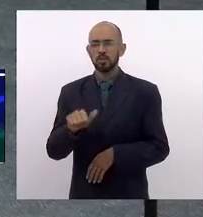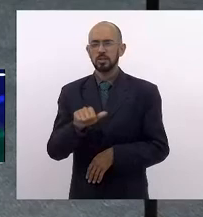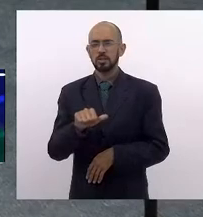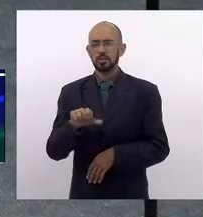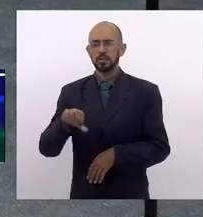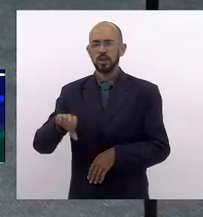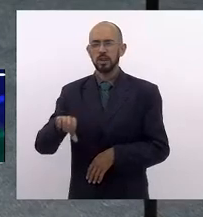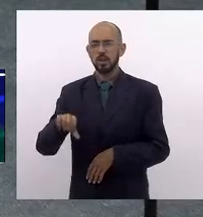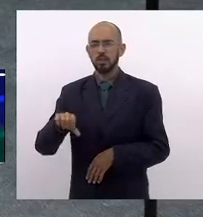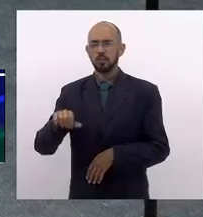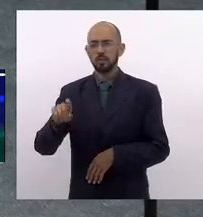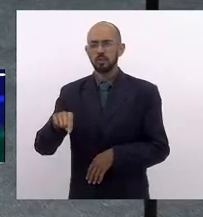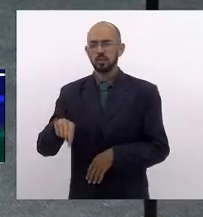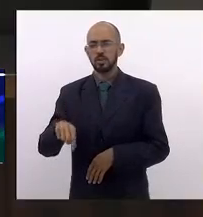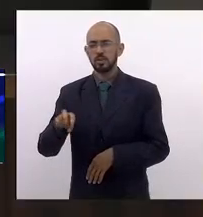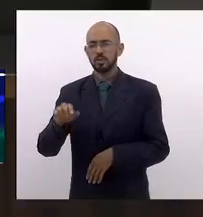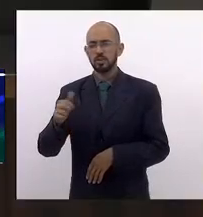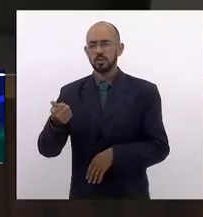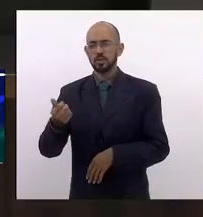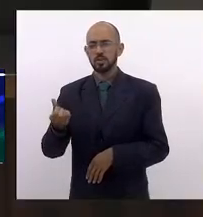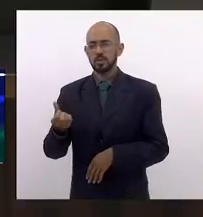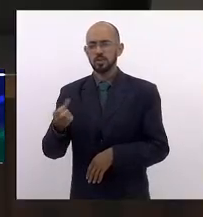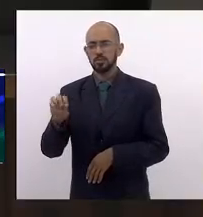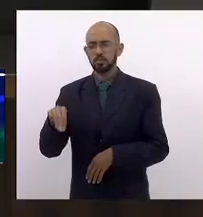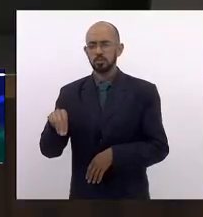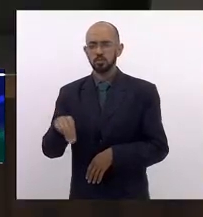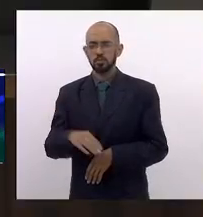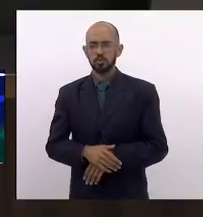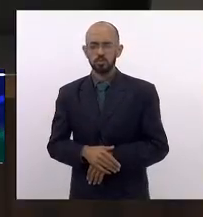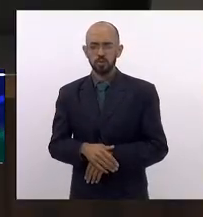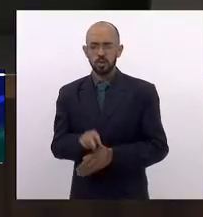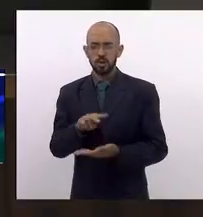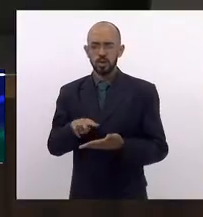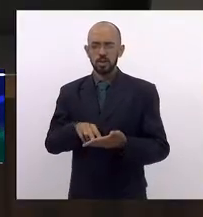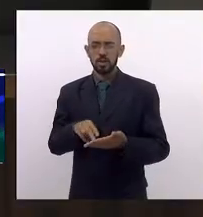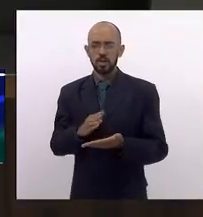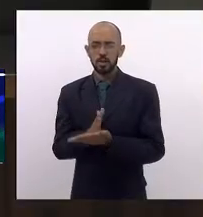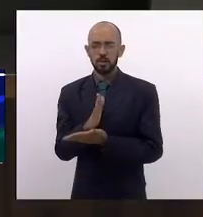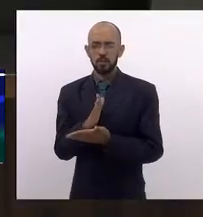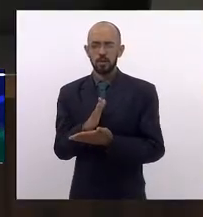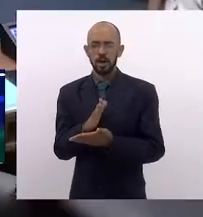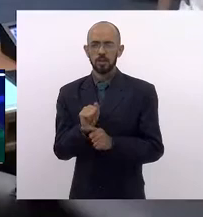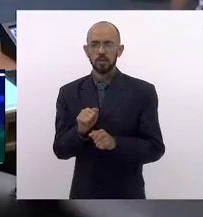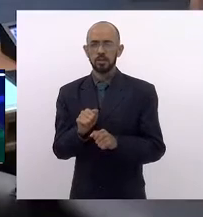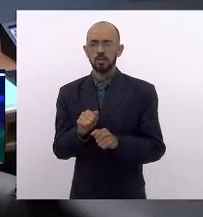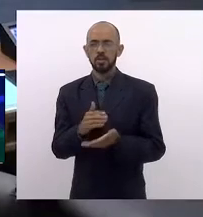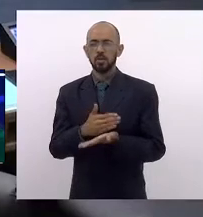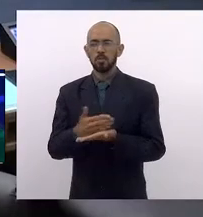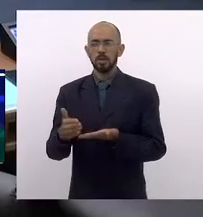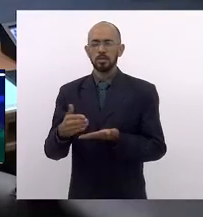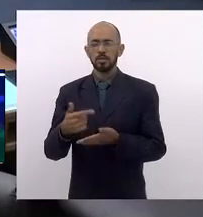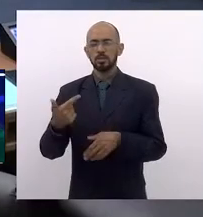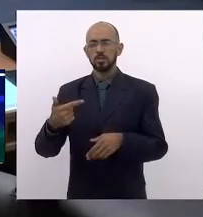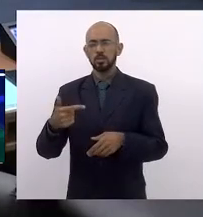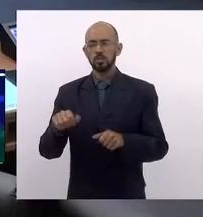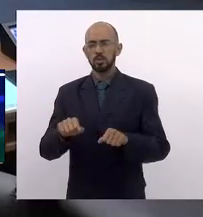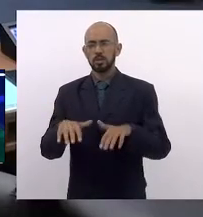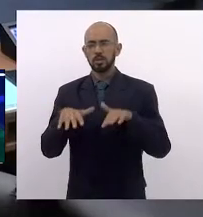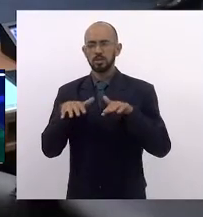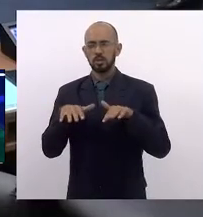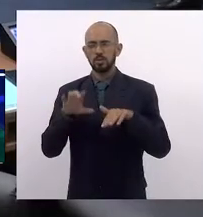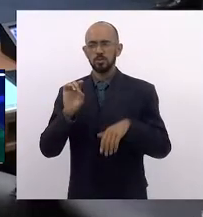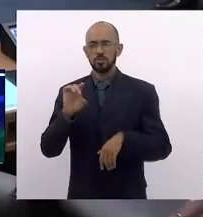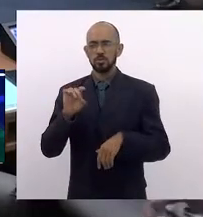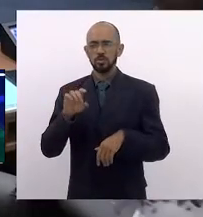19:16 lida e aprovada a ata passa-se a ordem da segunda sessão gelado do dia15 de